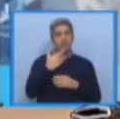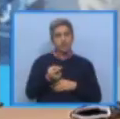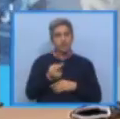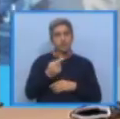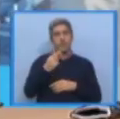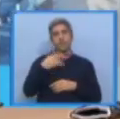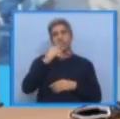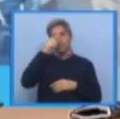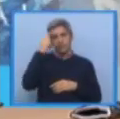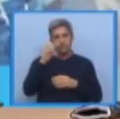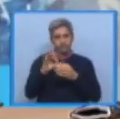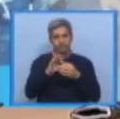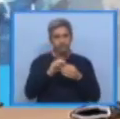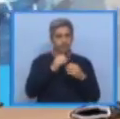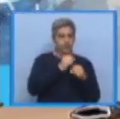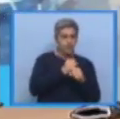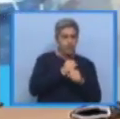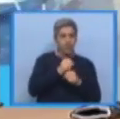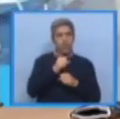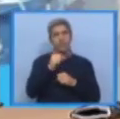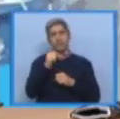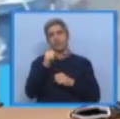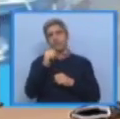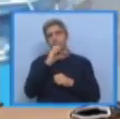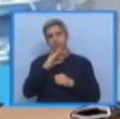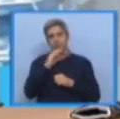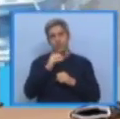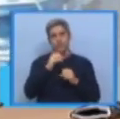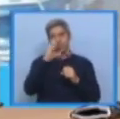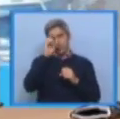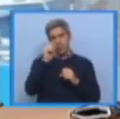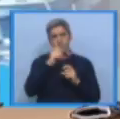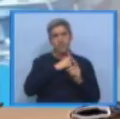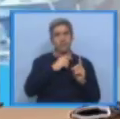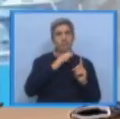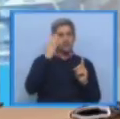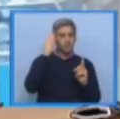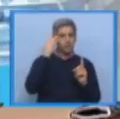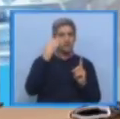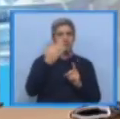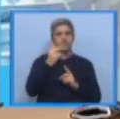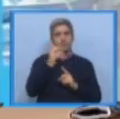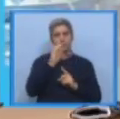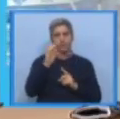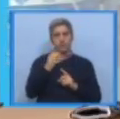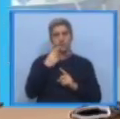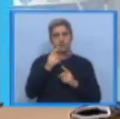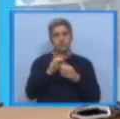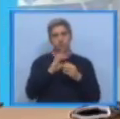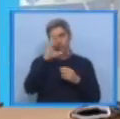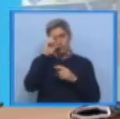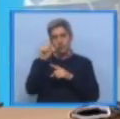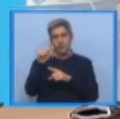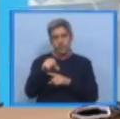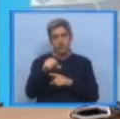difícil conciliar o trabalho e família no Estado do que no setor privado. Aliás, cerca de 73% deram nota negativa nessa conciliação no Estado. O